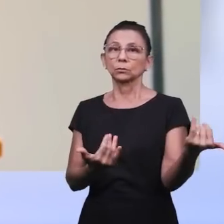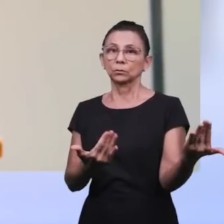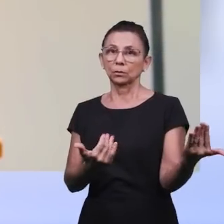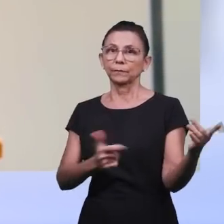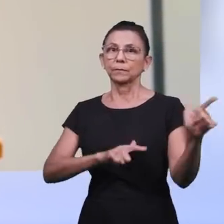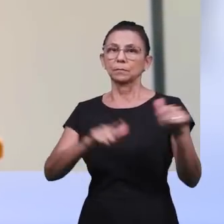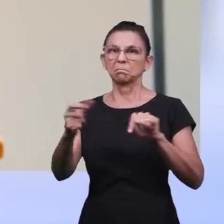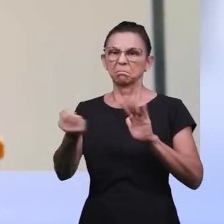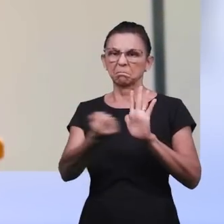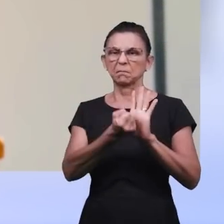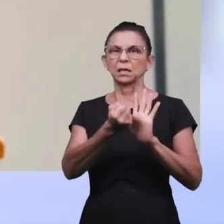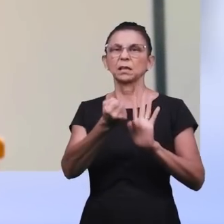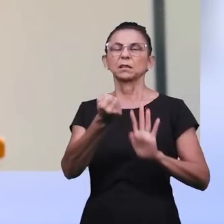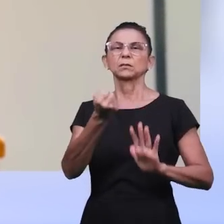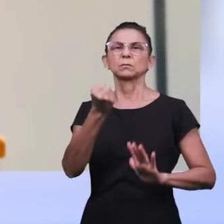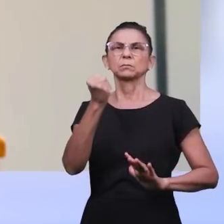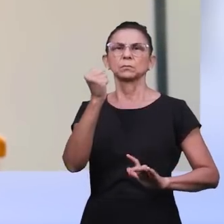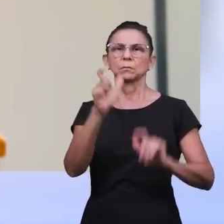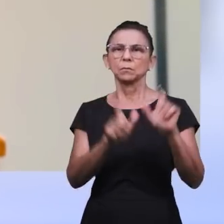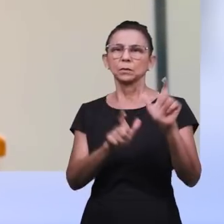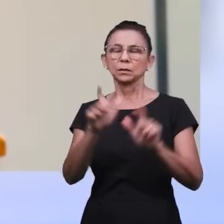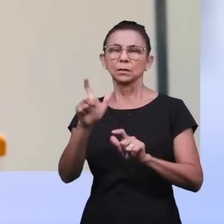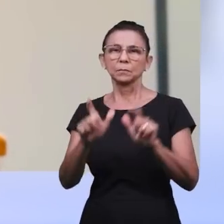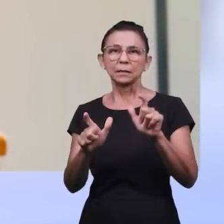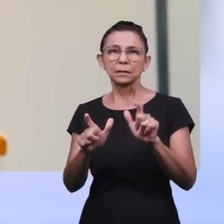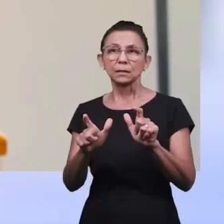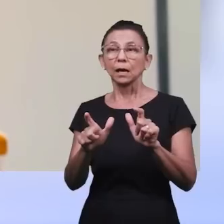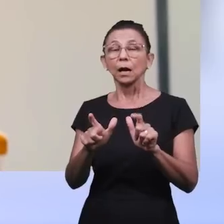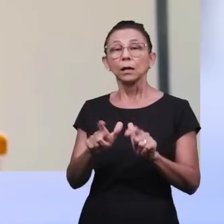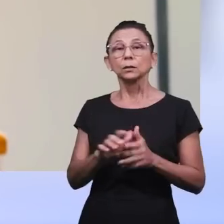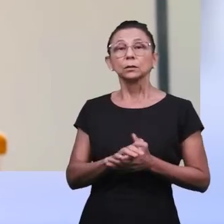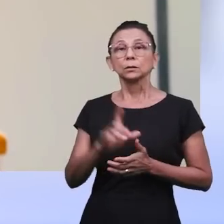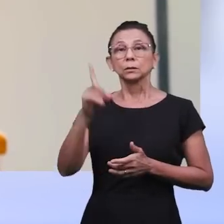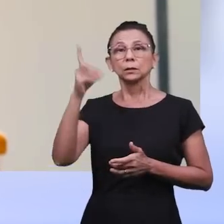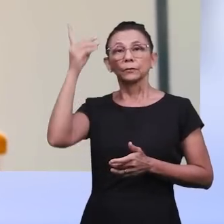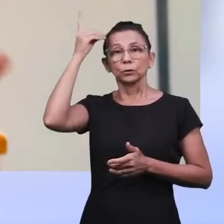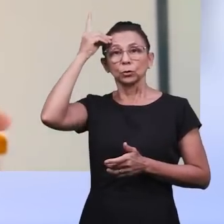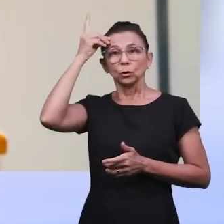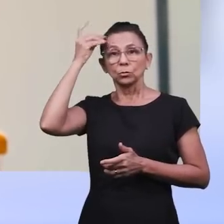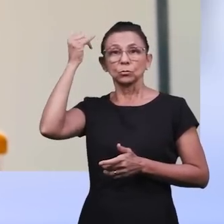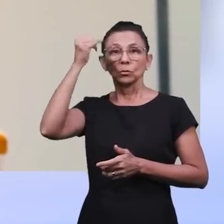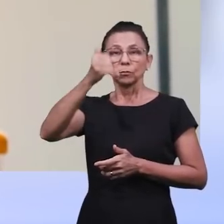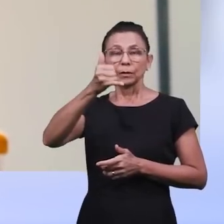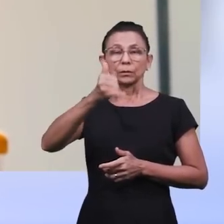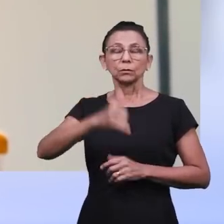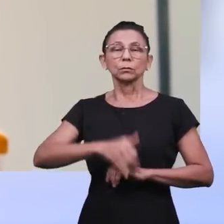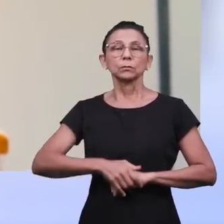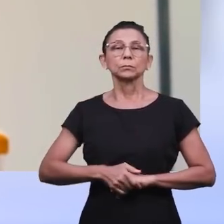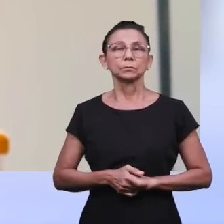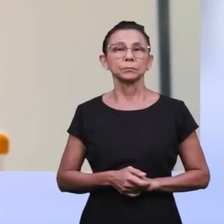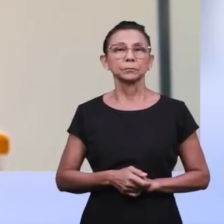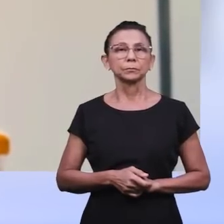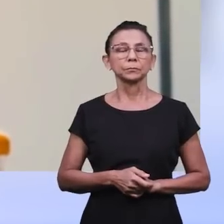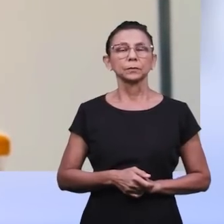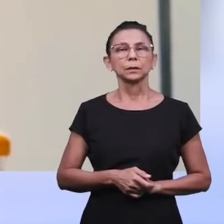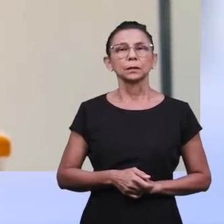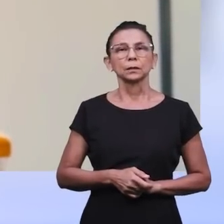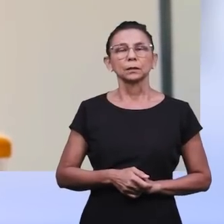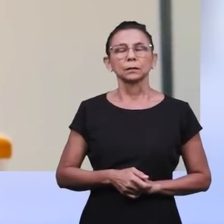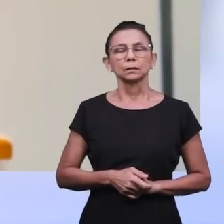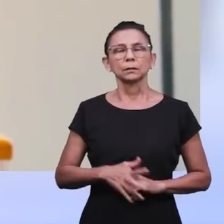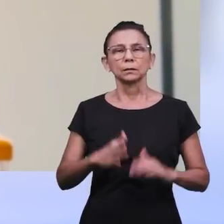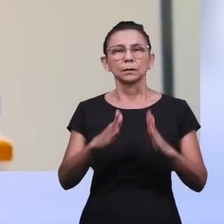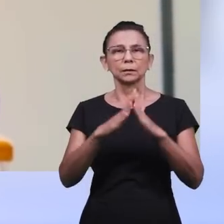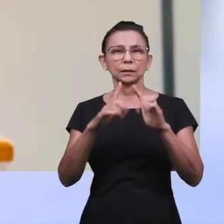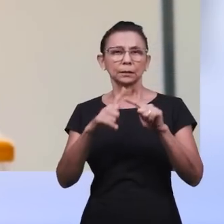se identificaram com os dons. Teve uma jovem de uma das minhas igrejas que eu cuido, que nos procurou